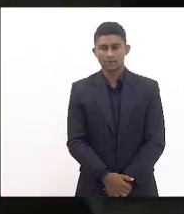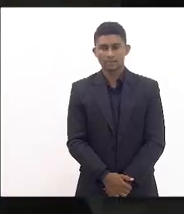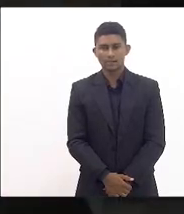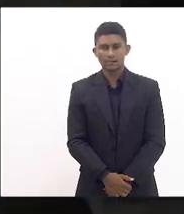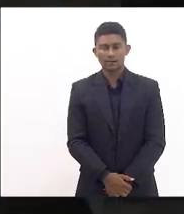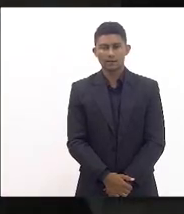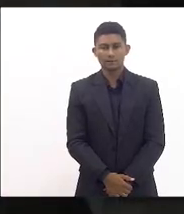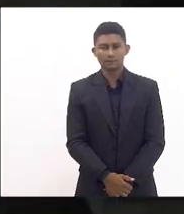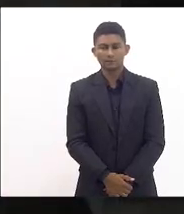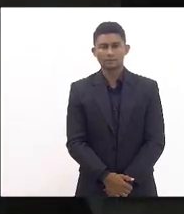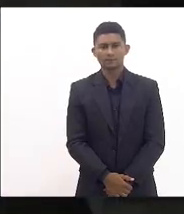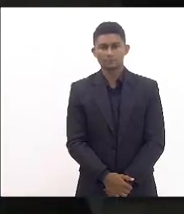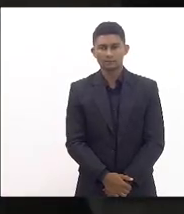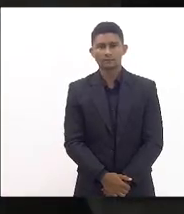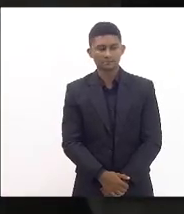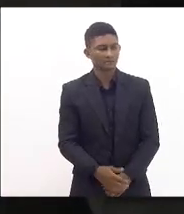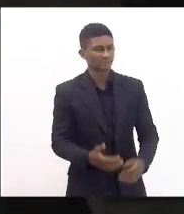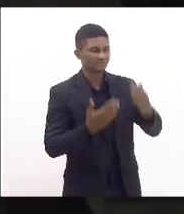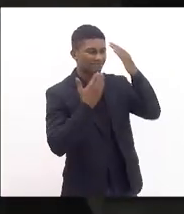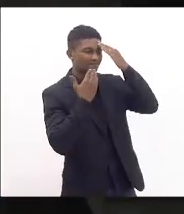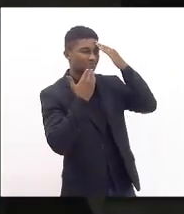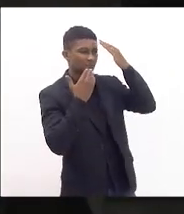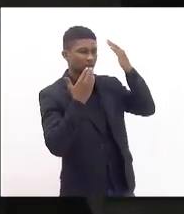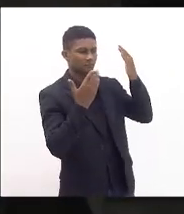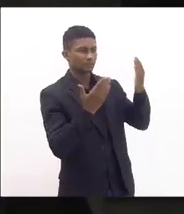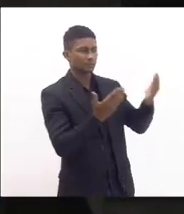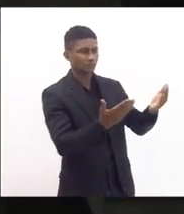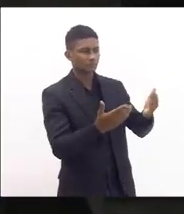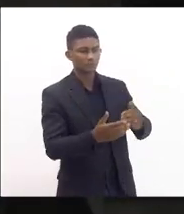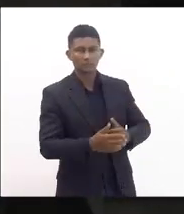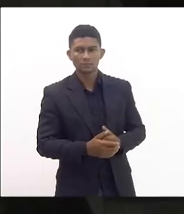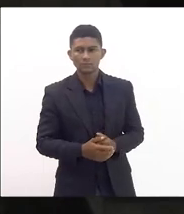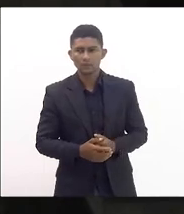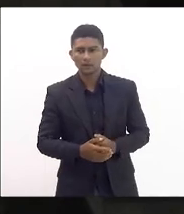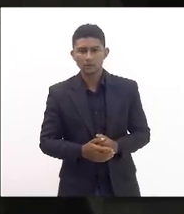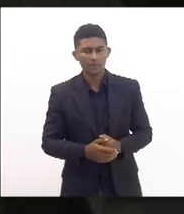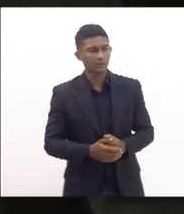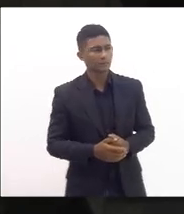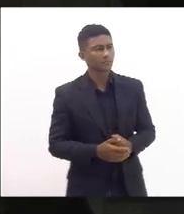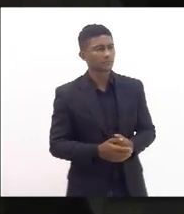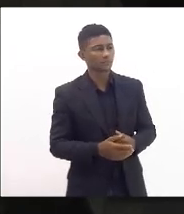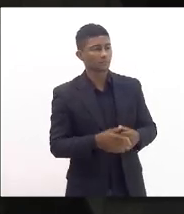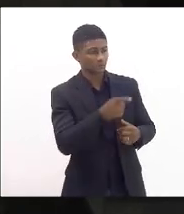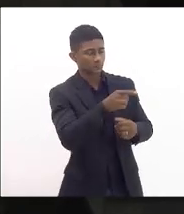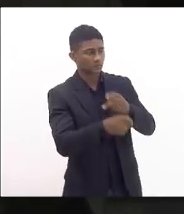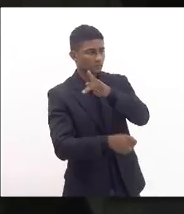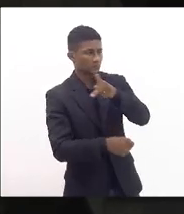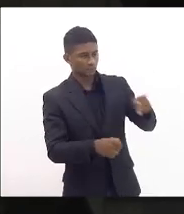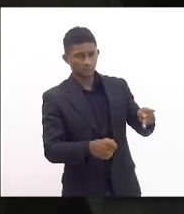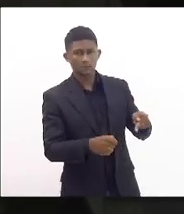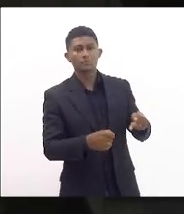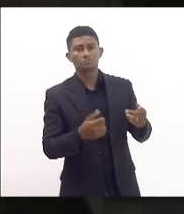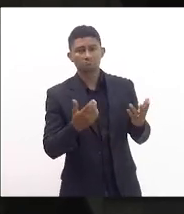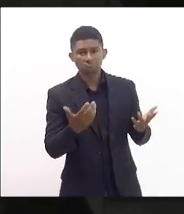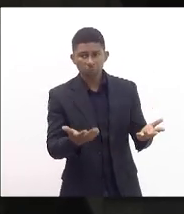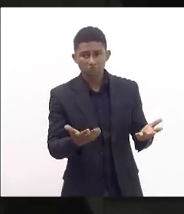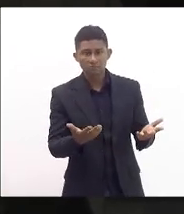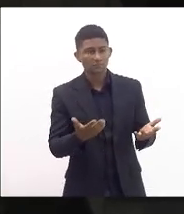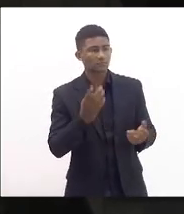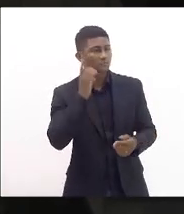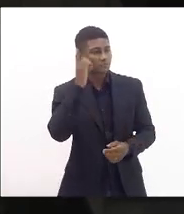Obrigado, deputada Tia Ju, presidindo esse expediente final. Senhoras deputadas, senhores